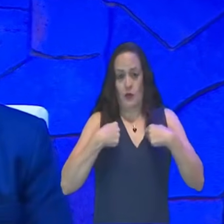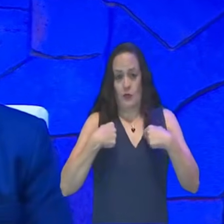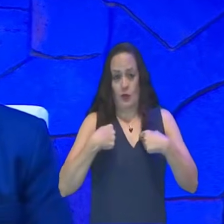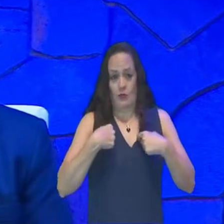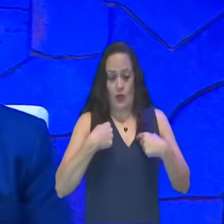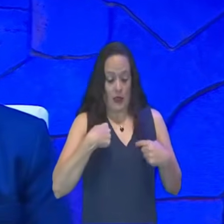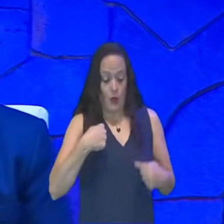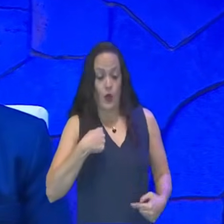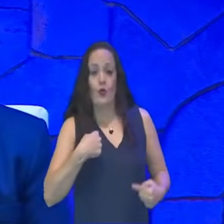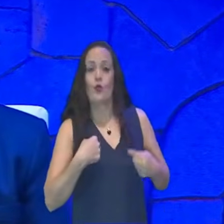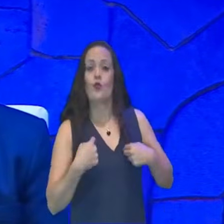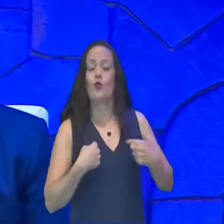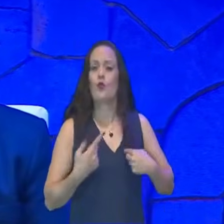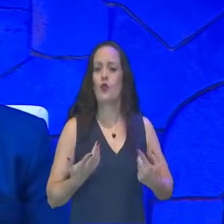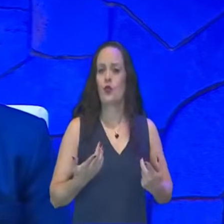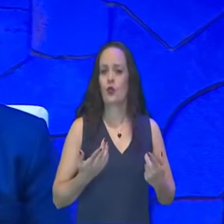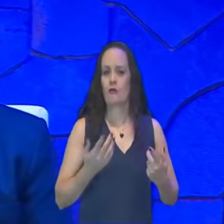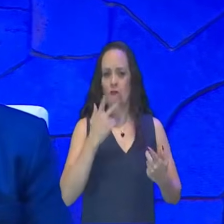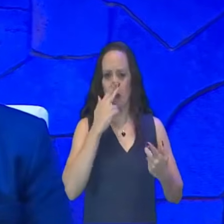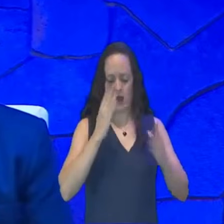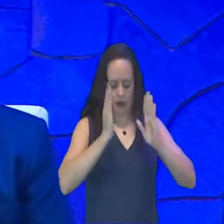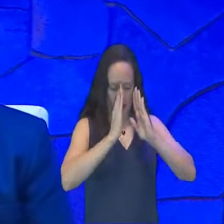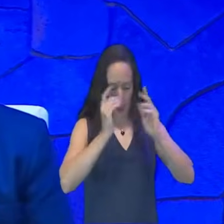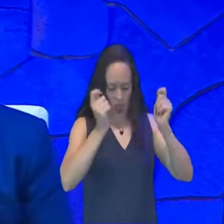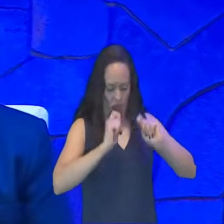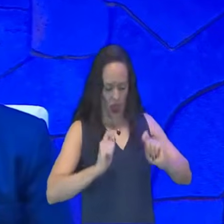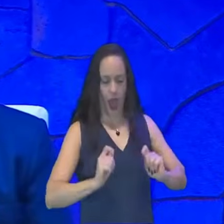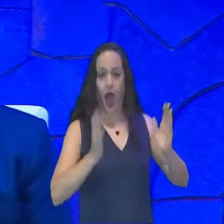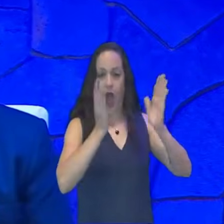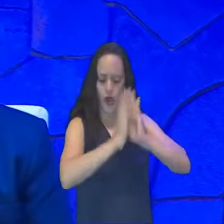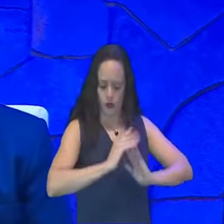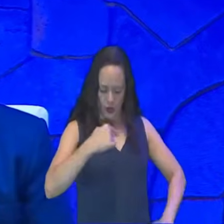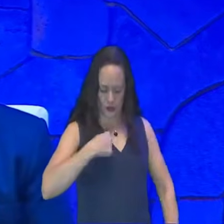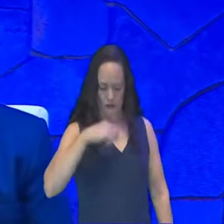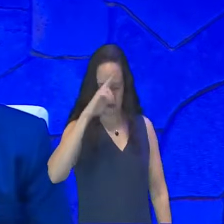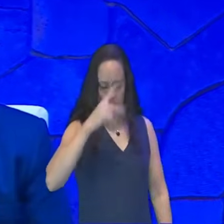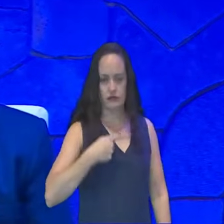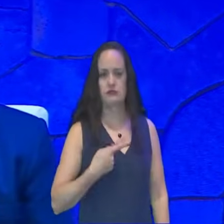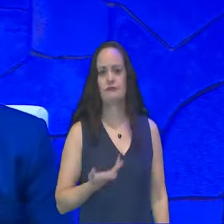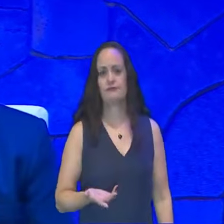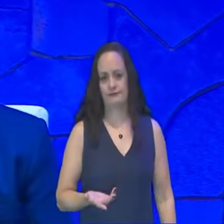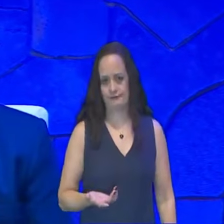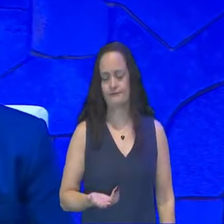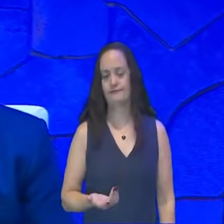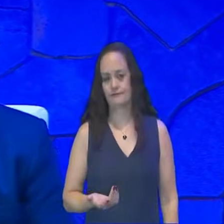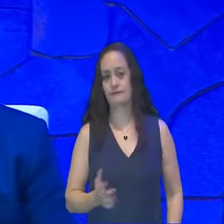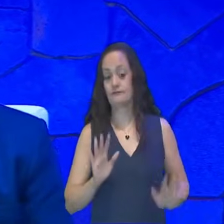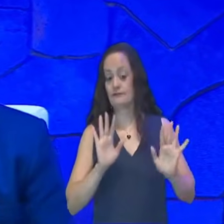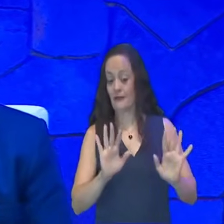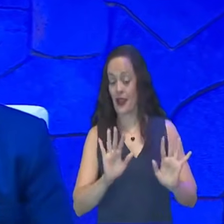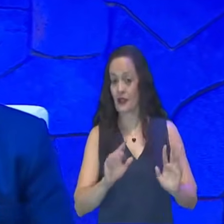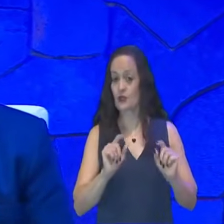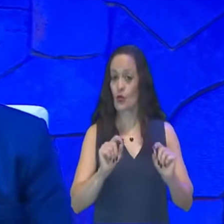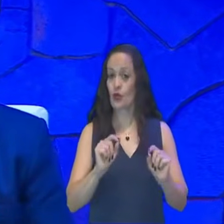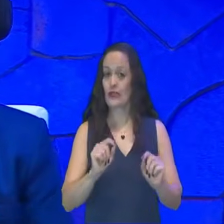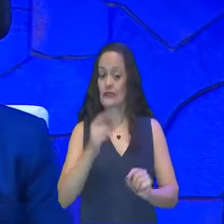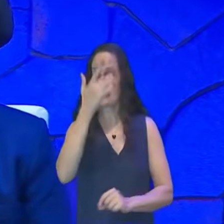formas de adoração não é que elas sejam más ou pecaminosas, mas o fato de